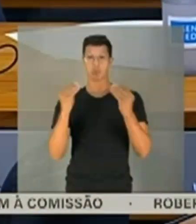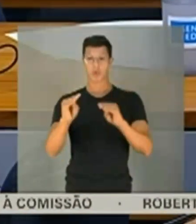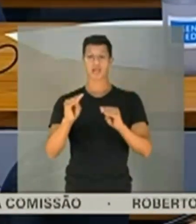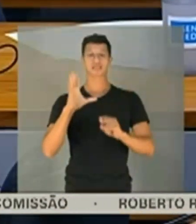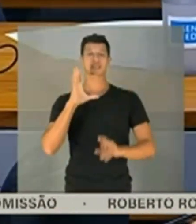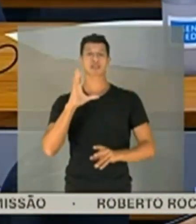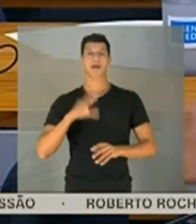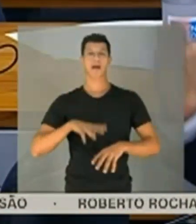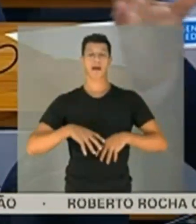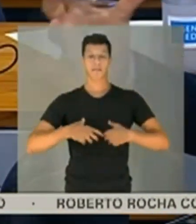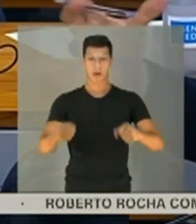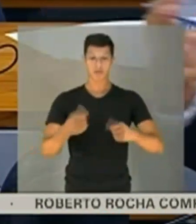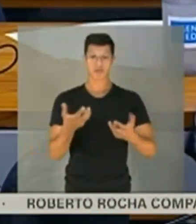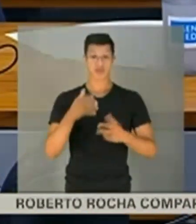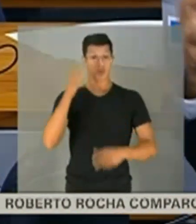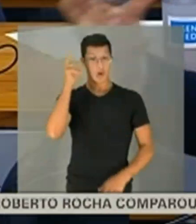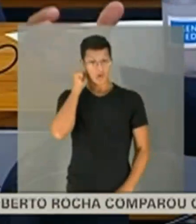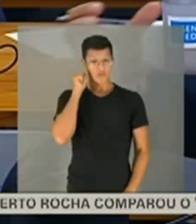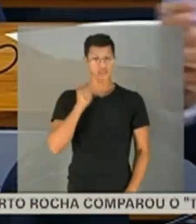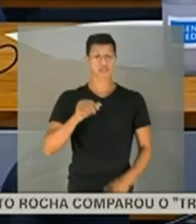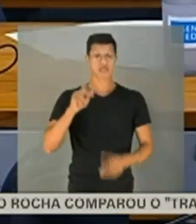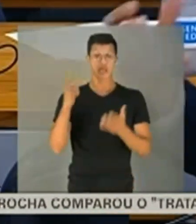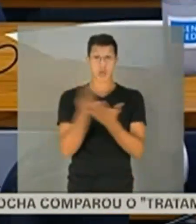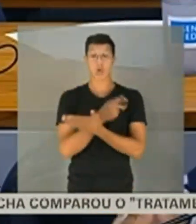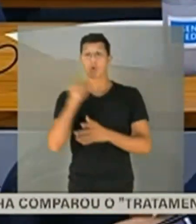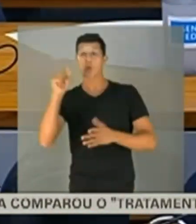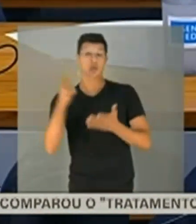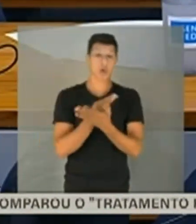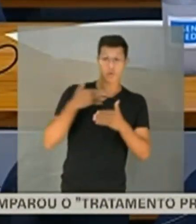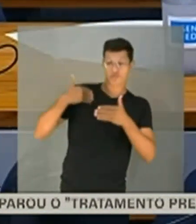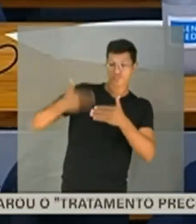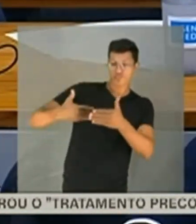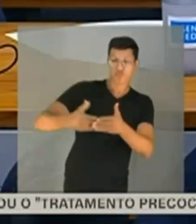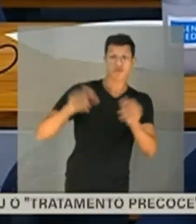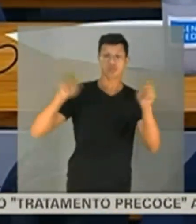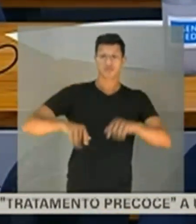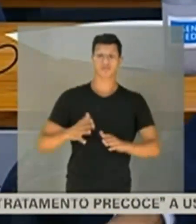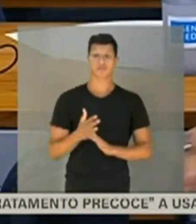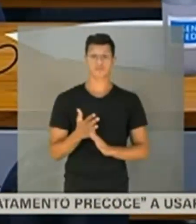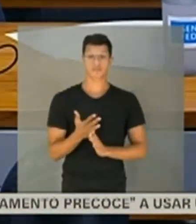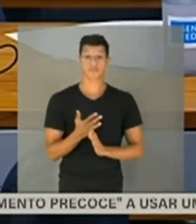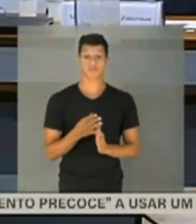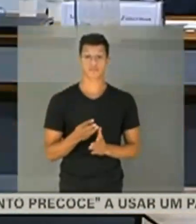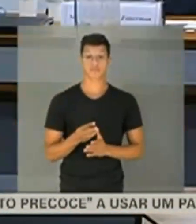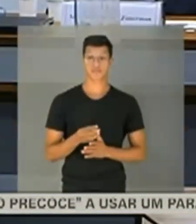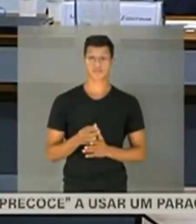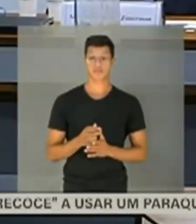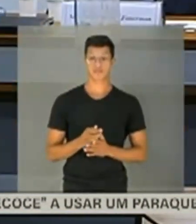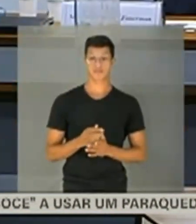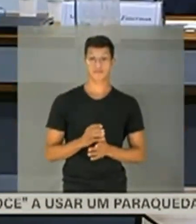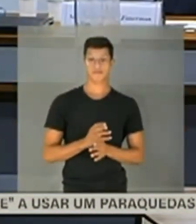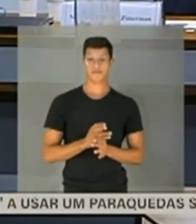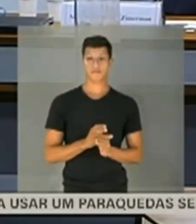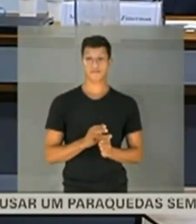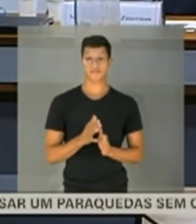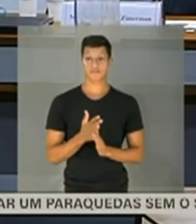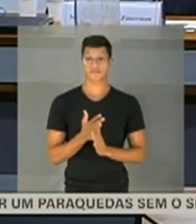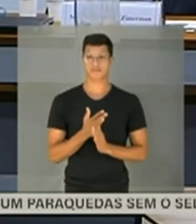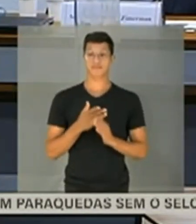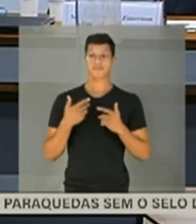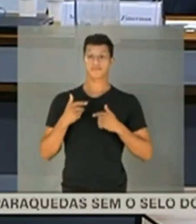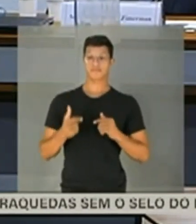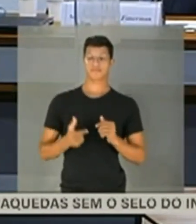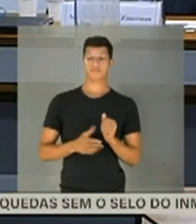dessa. Eu queria ouvir se a OMS errou, o que errou ao longo desse tempo, se for possível. Eu vou assegurar a palavra para os dois para fazer